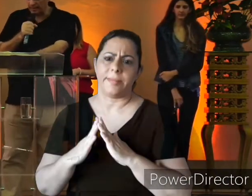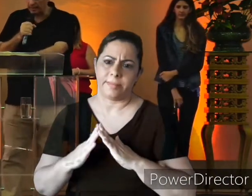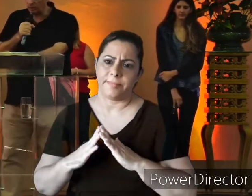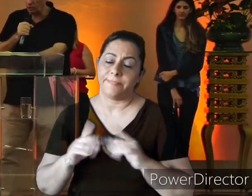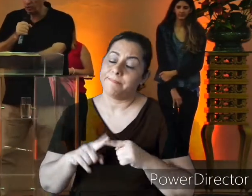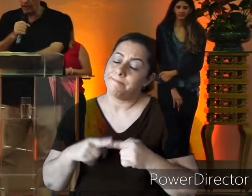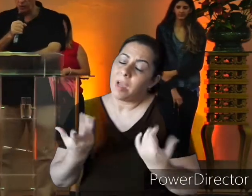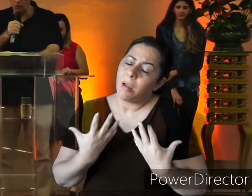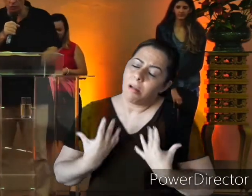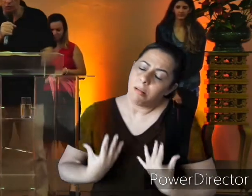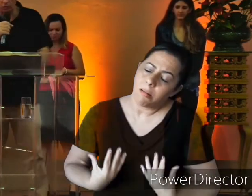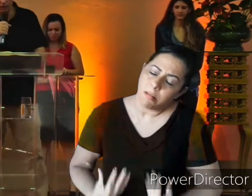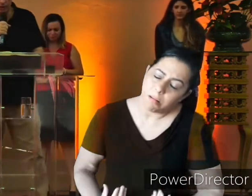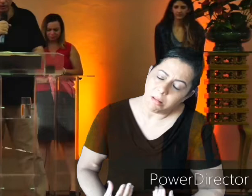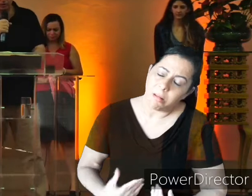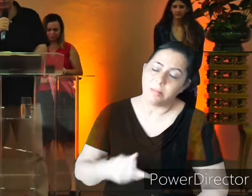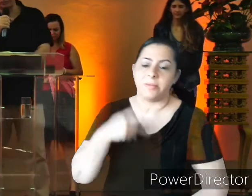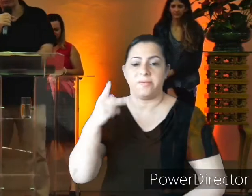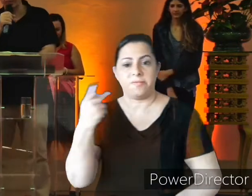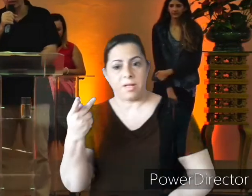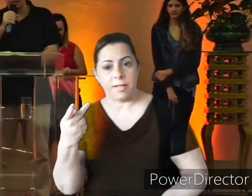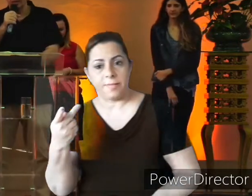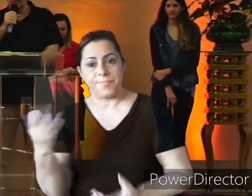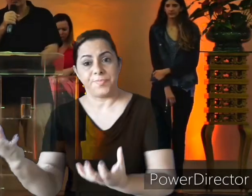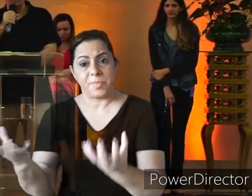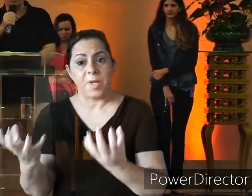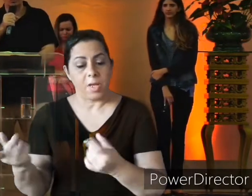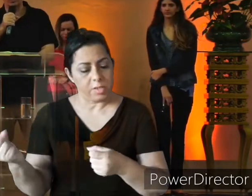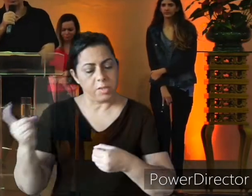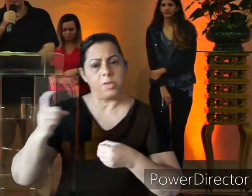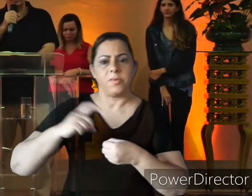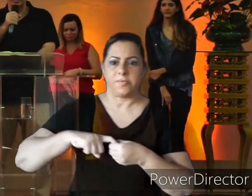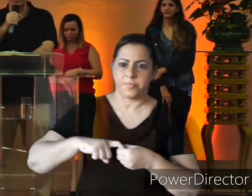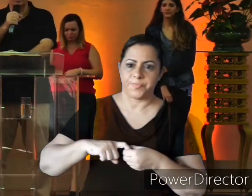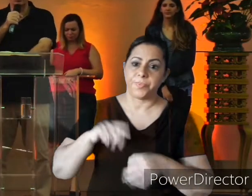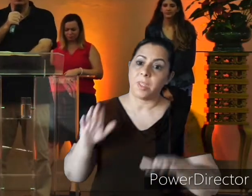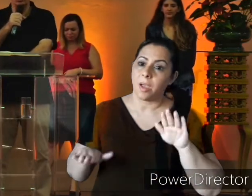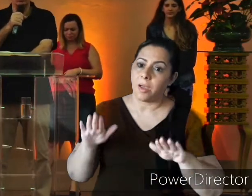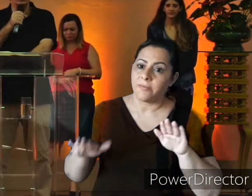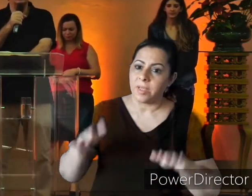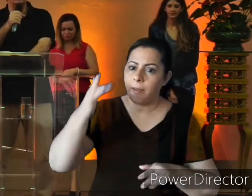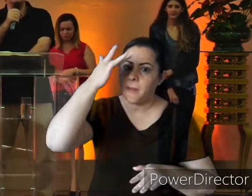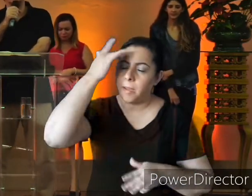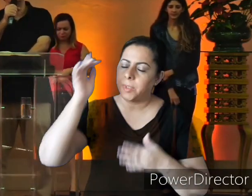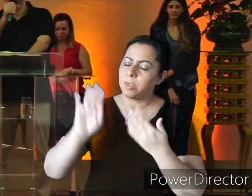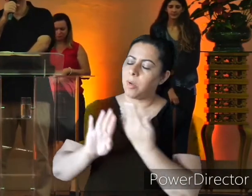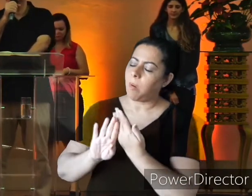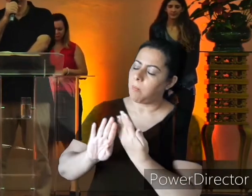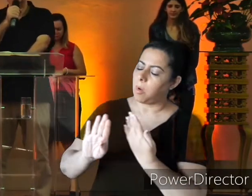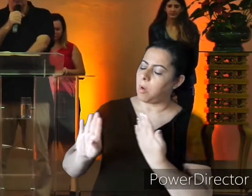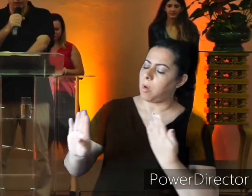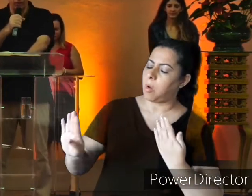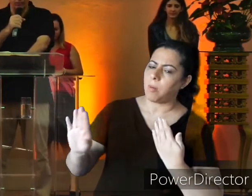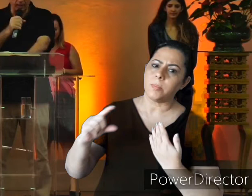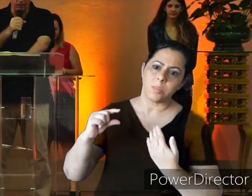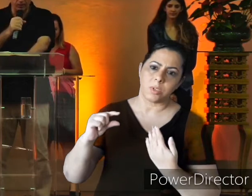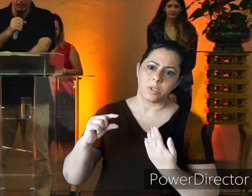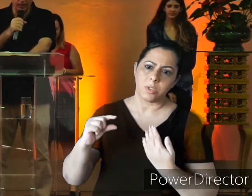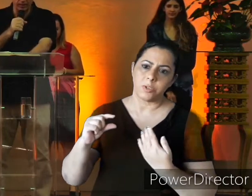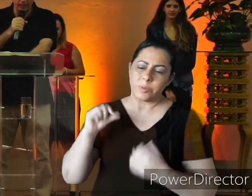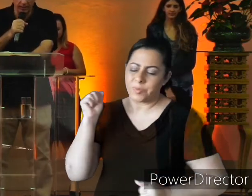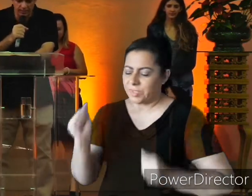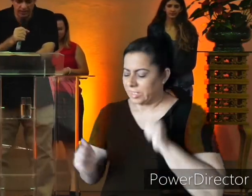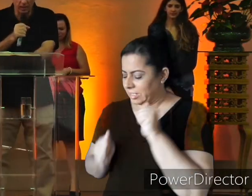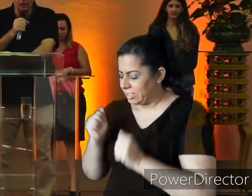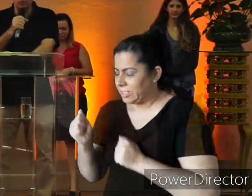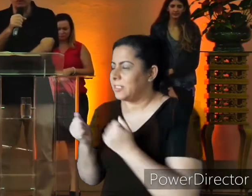E aqueles que ainda não tiveram encontro com Cristo, eu creio que esta é a grande oportunidade para